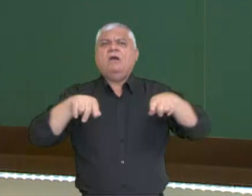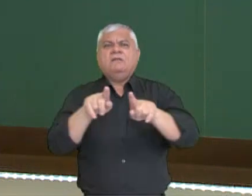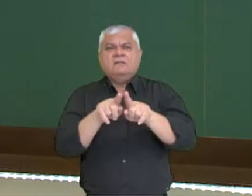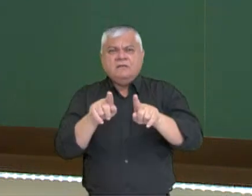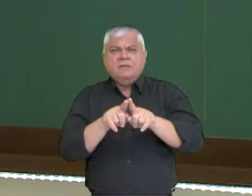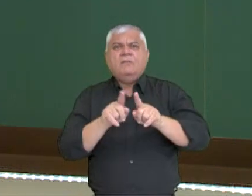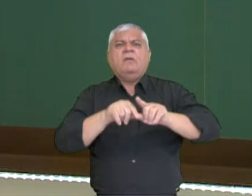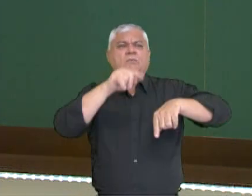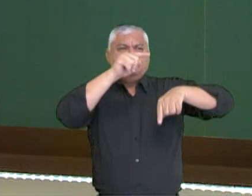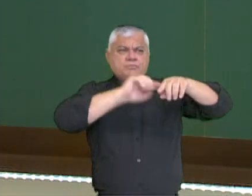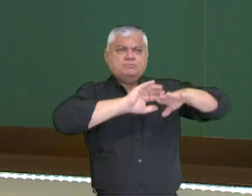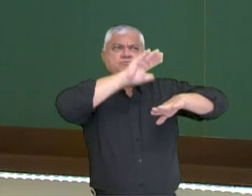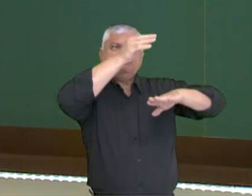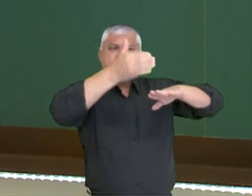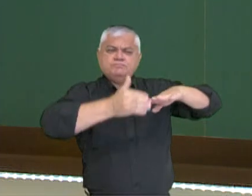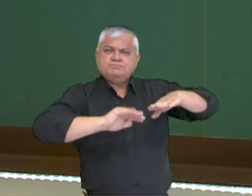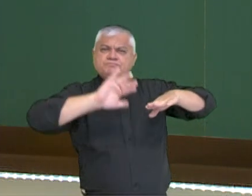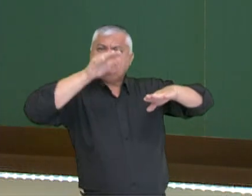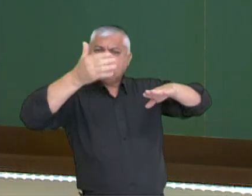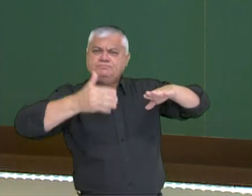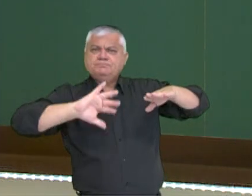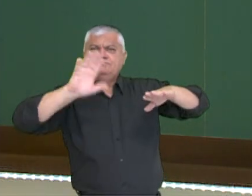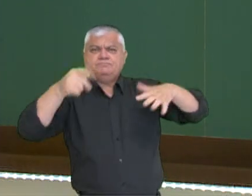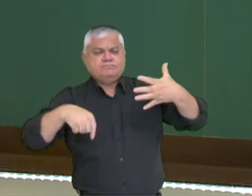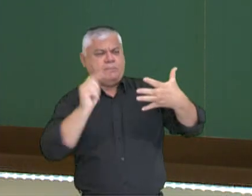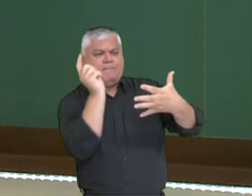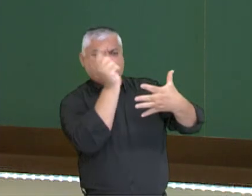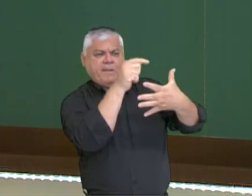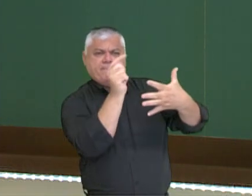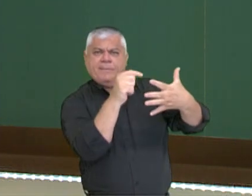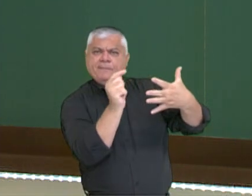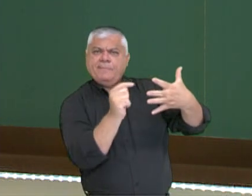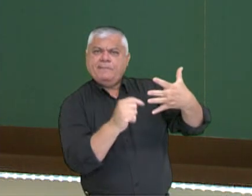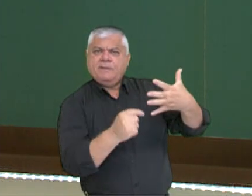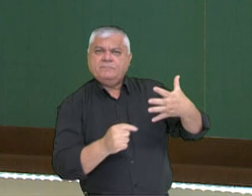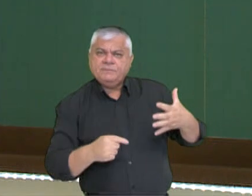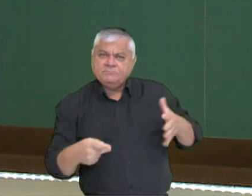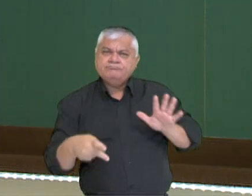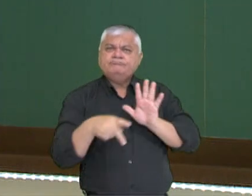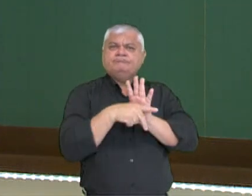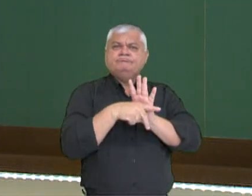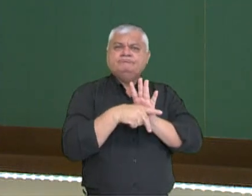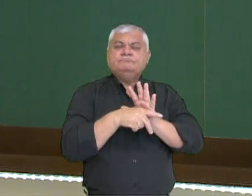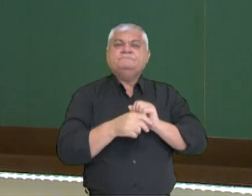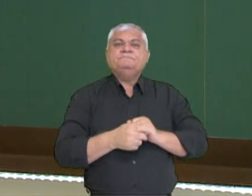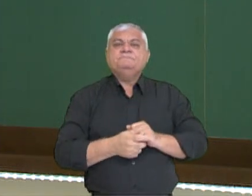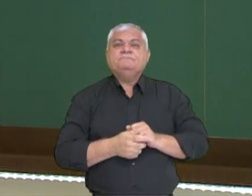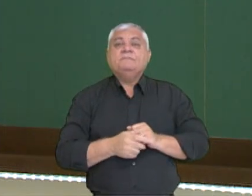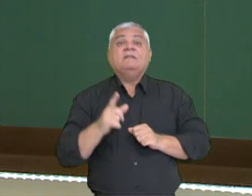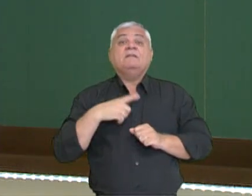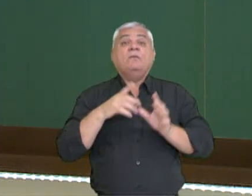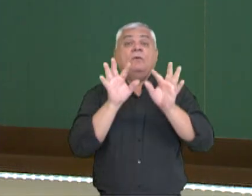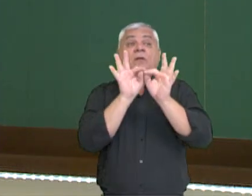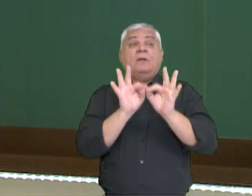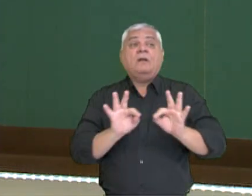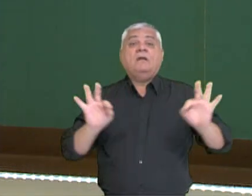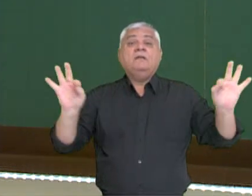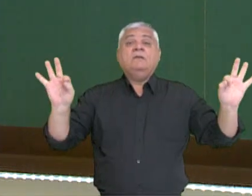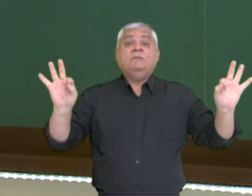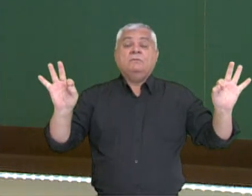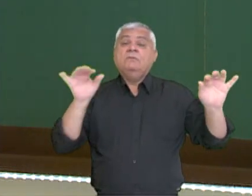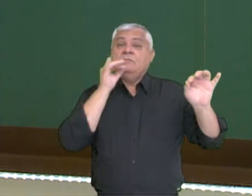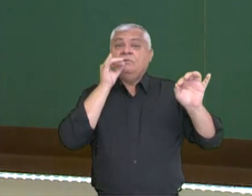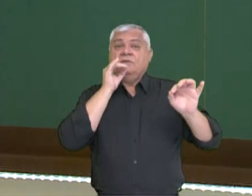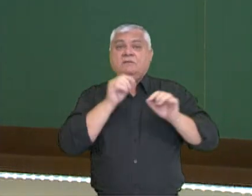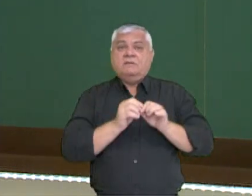são um conjunto de fatores climáticos. Pensando nisso, nós temos então a latitude. O